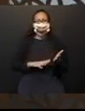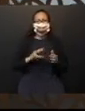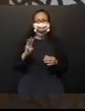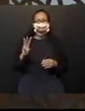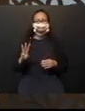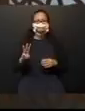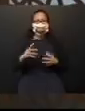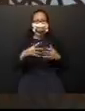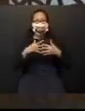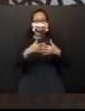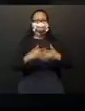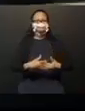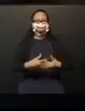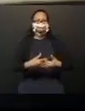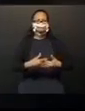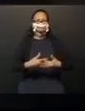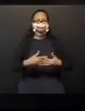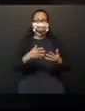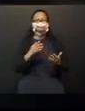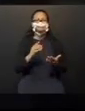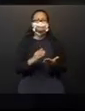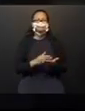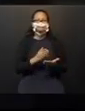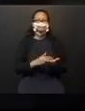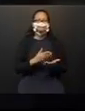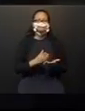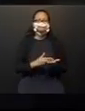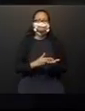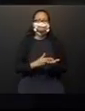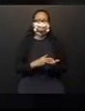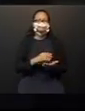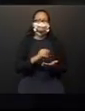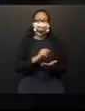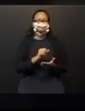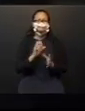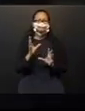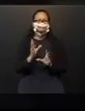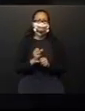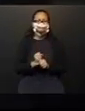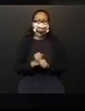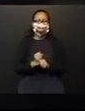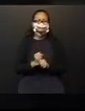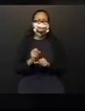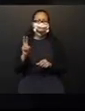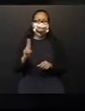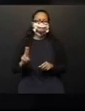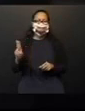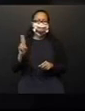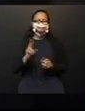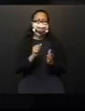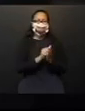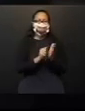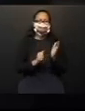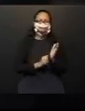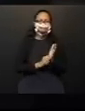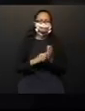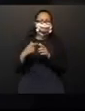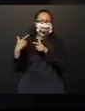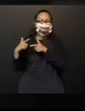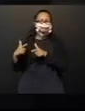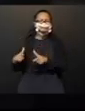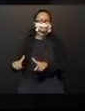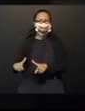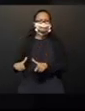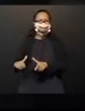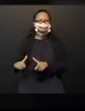em seu caderno, olha lá, caderno, as adições utilizando algoritmo